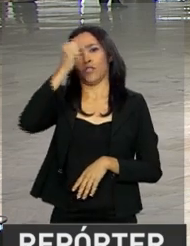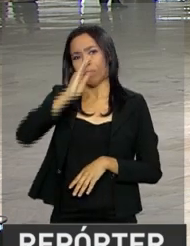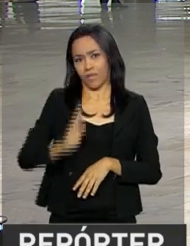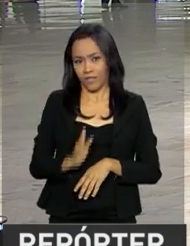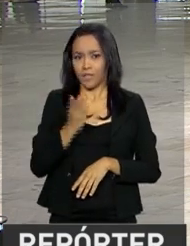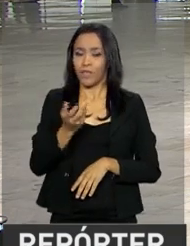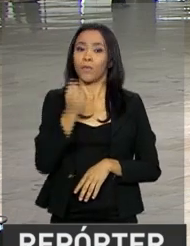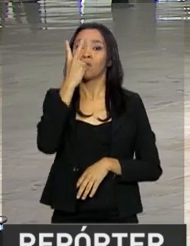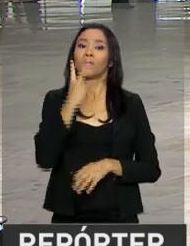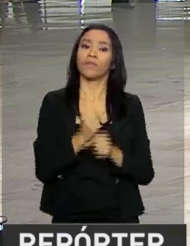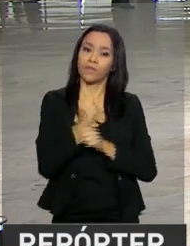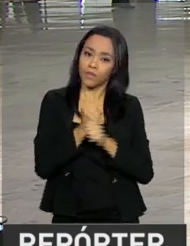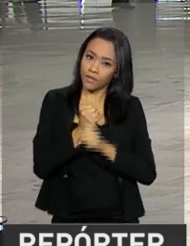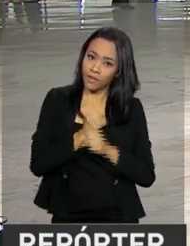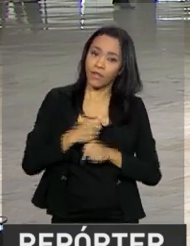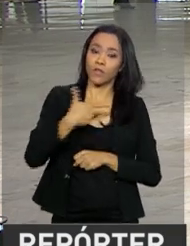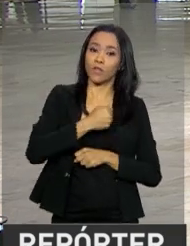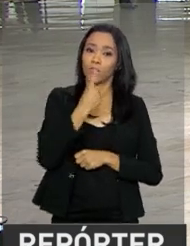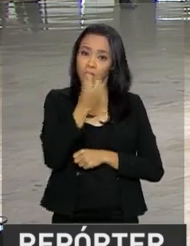biênio